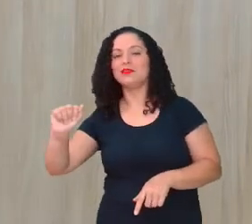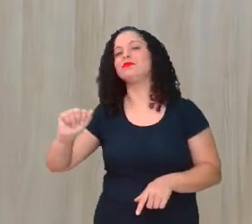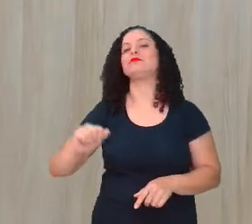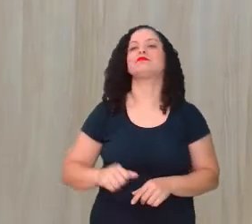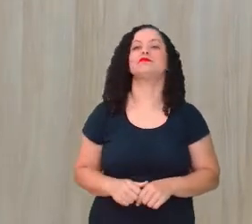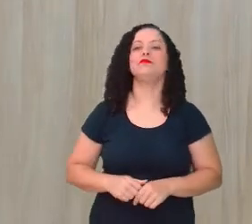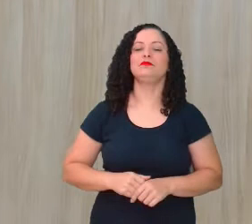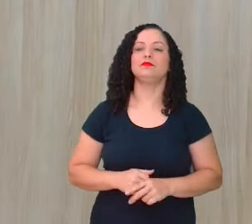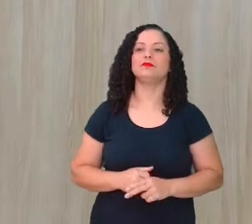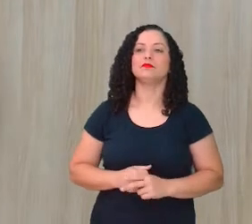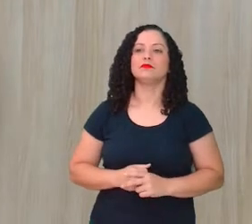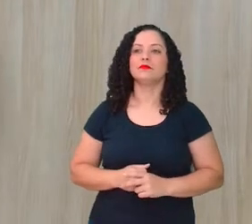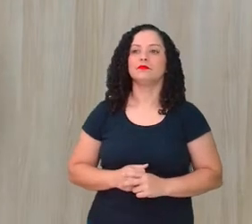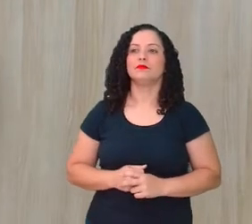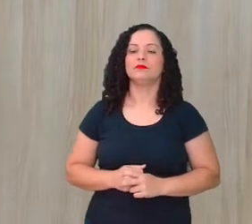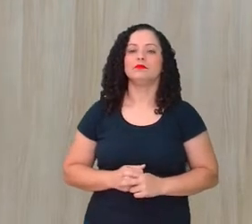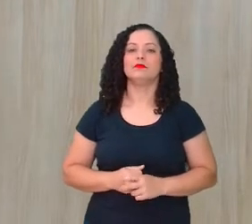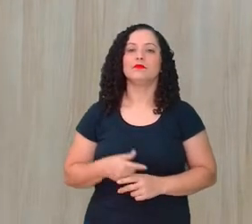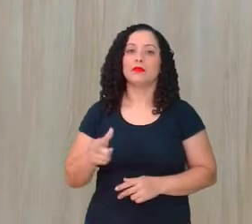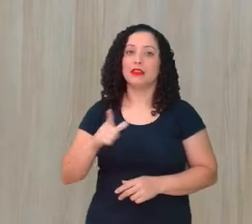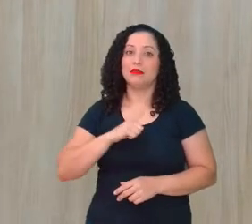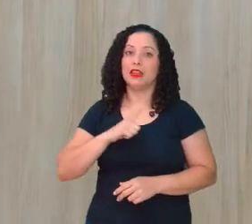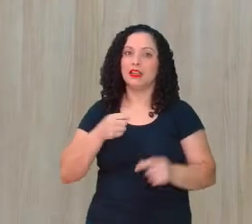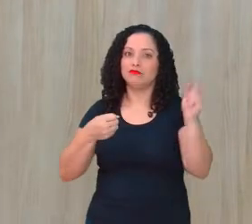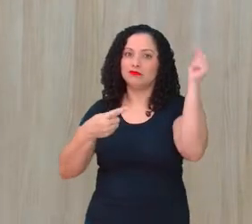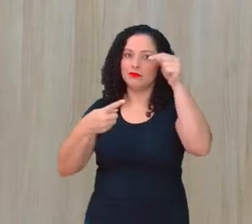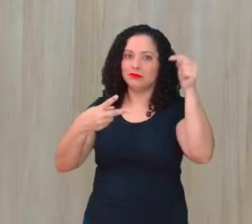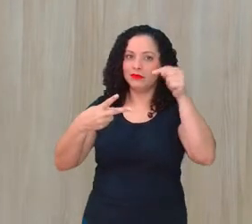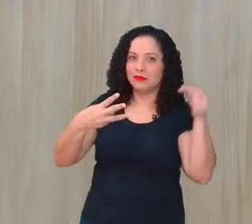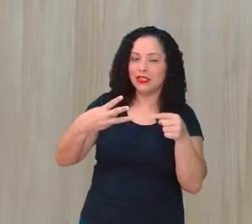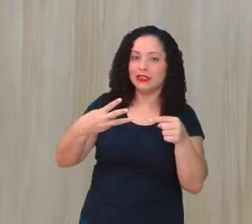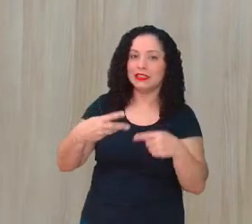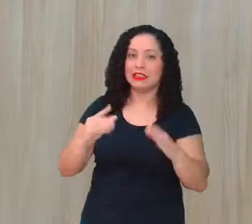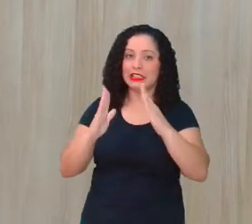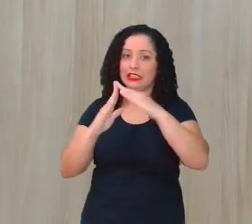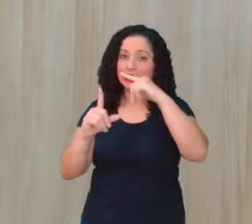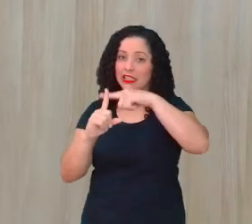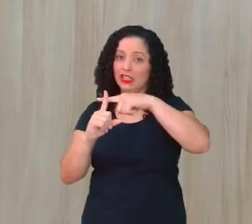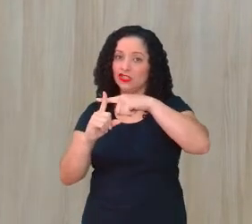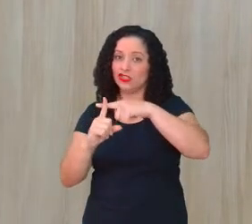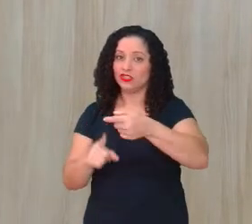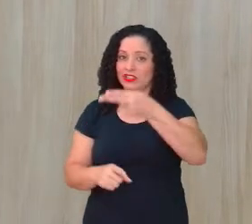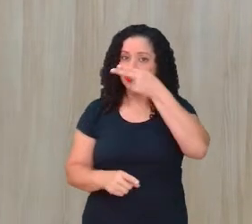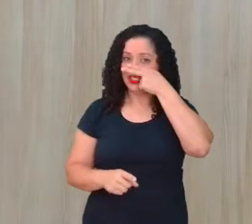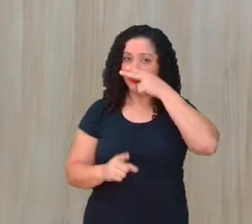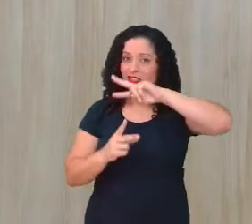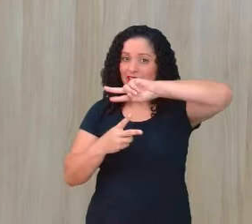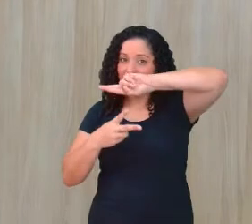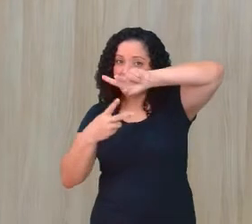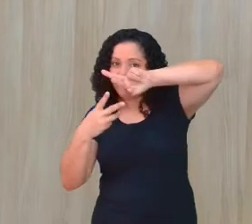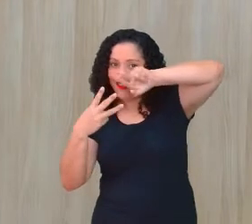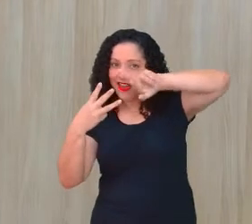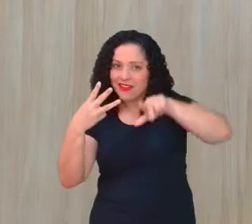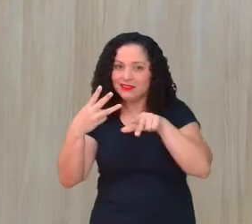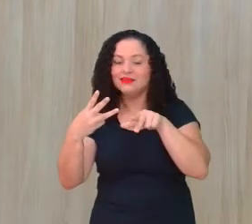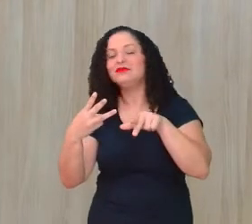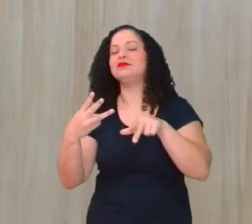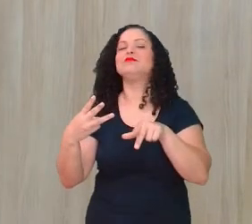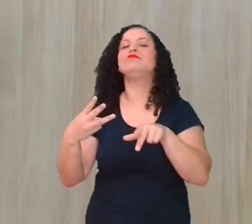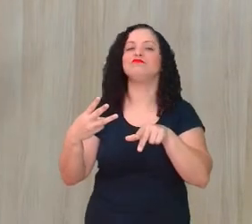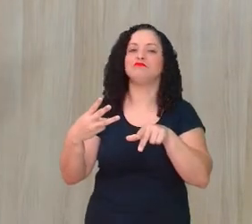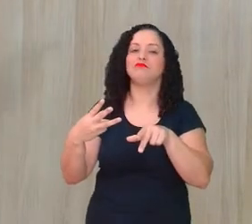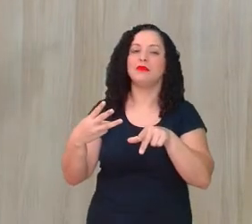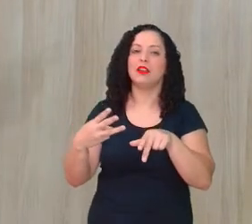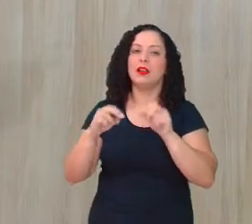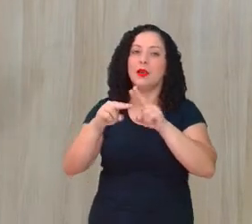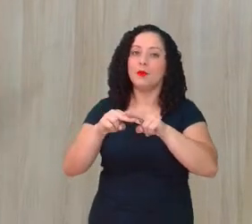aí o desenvolvimento de pelo menos 3 igrejas protestantes históricas, certo? A partir